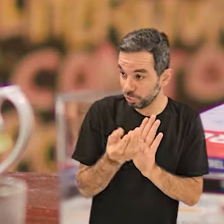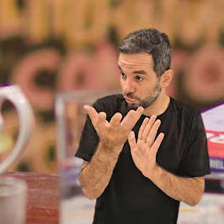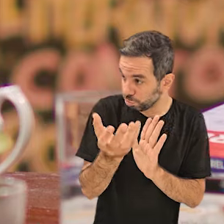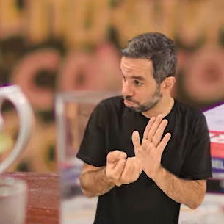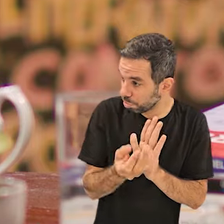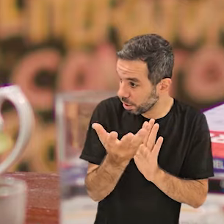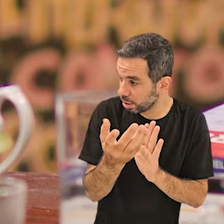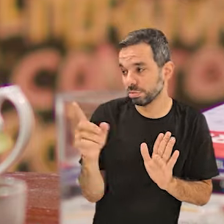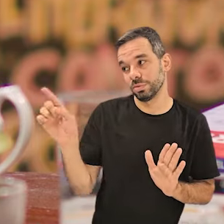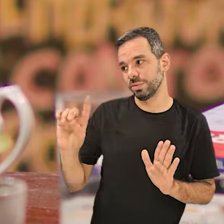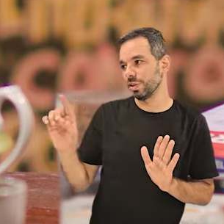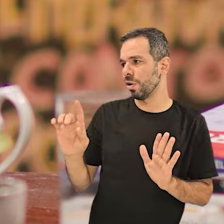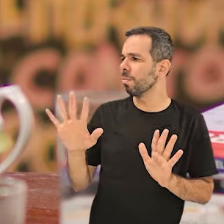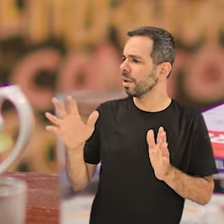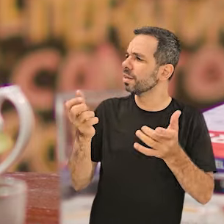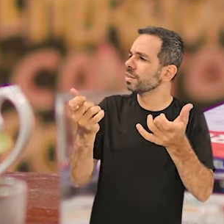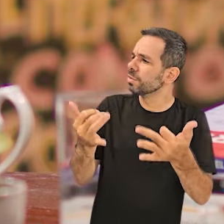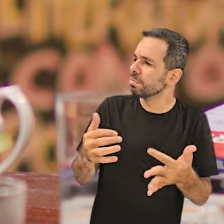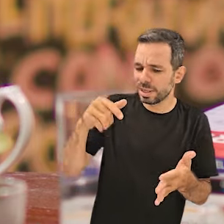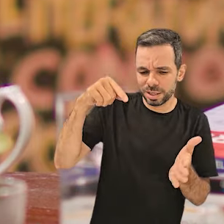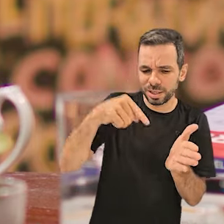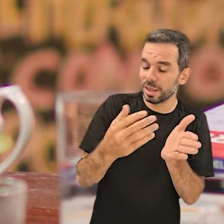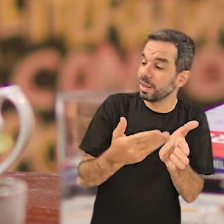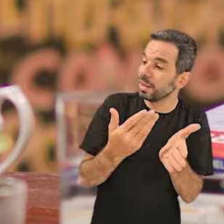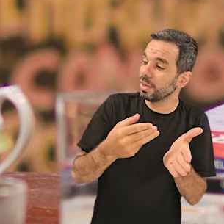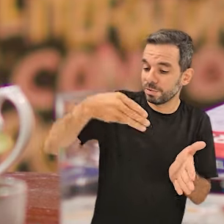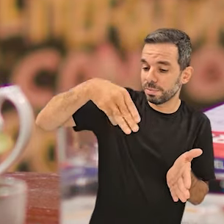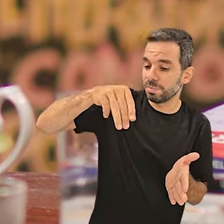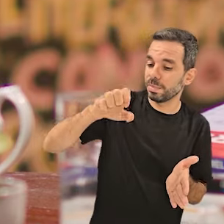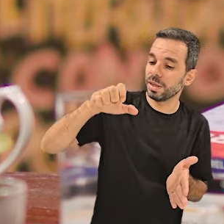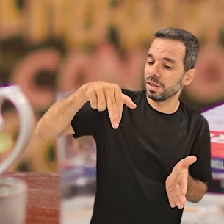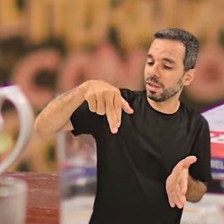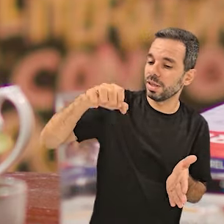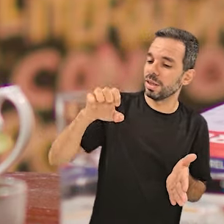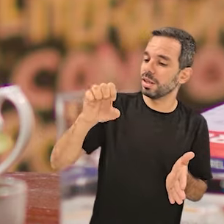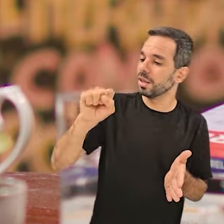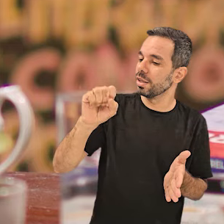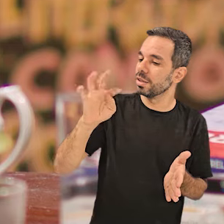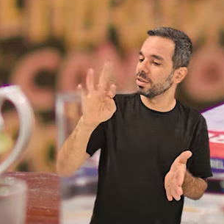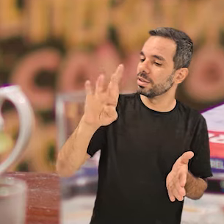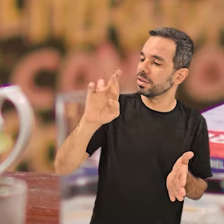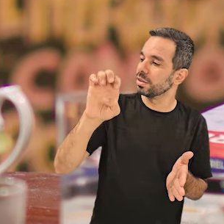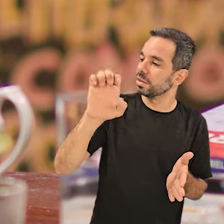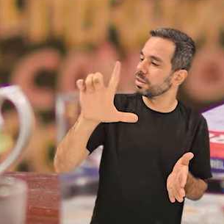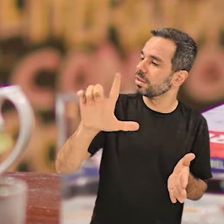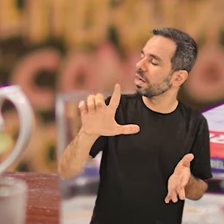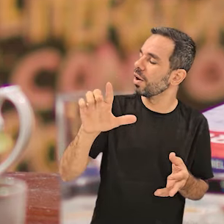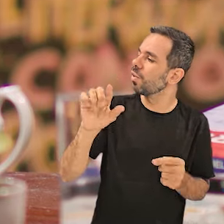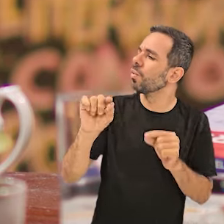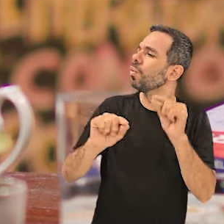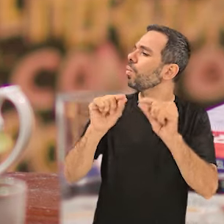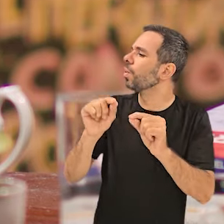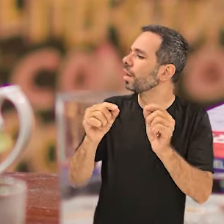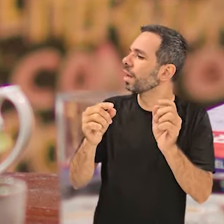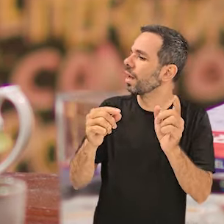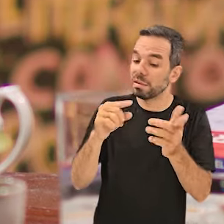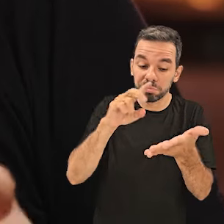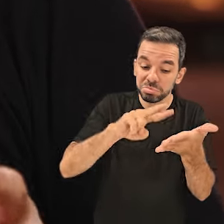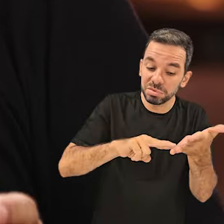que você falasse pra gente sobre o que fala Menestrel. O que que vem nesse livro? Qual é o que o leitor vai encontrar